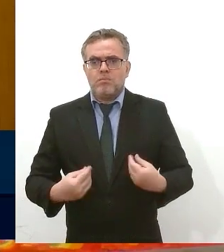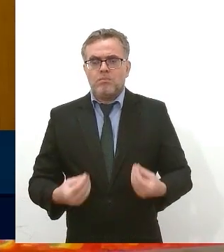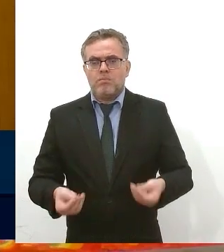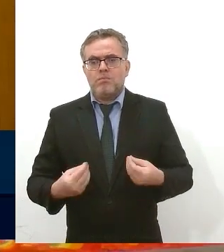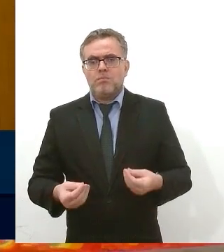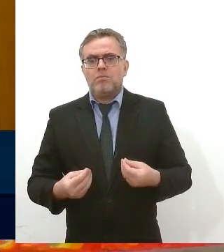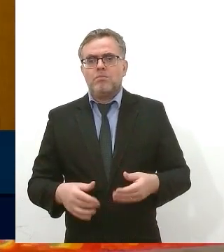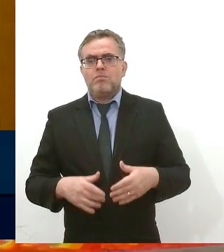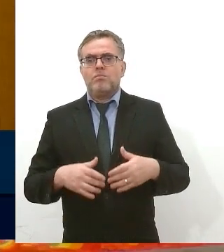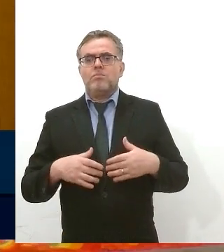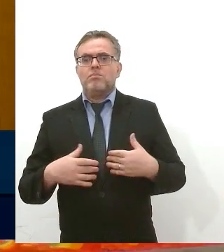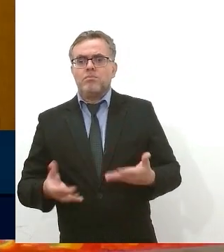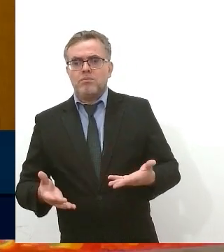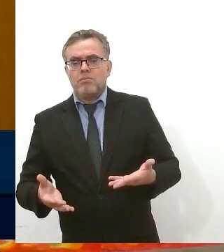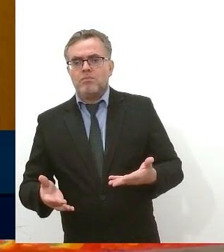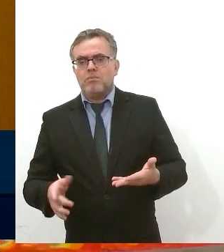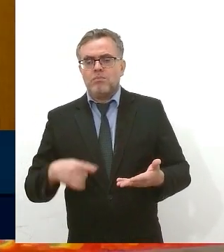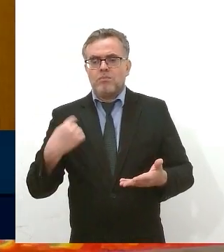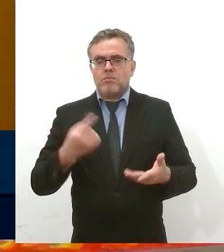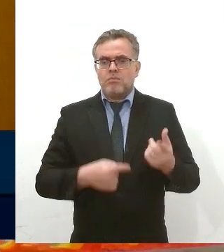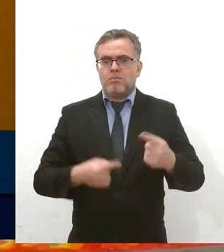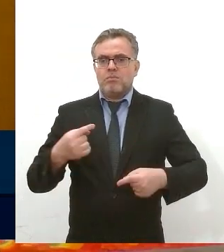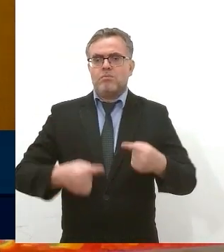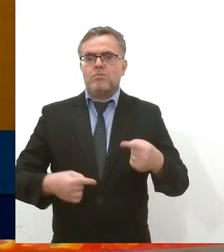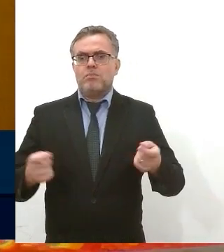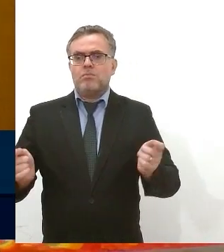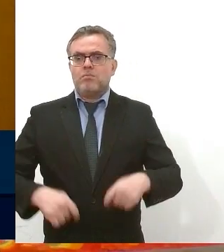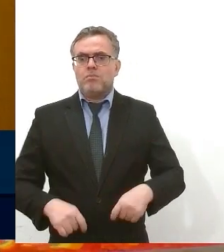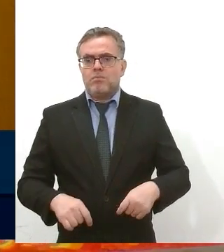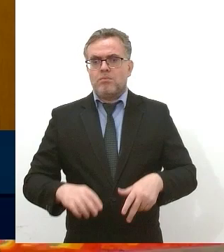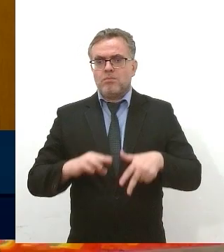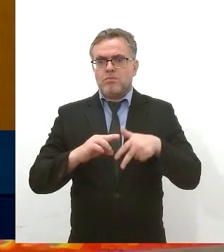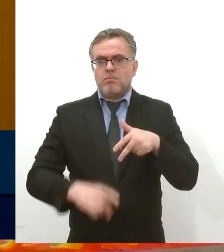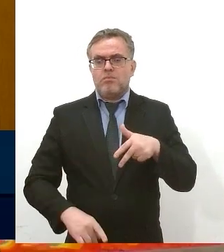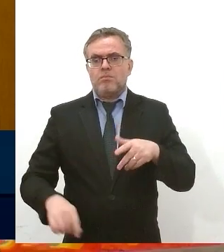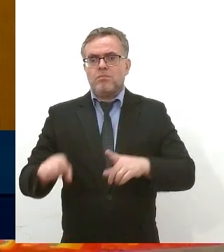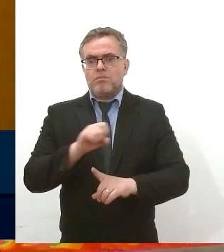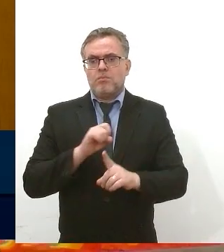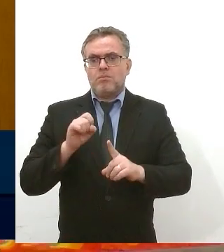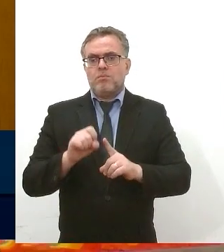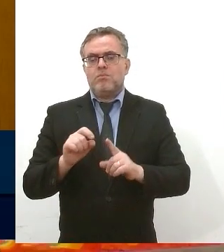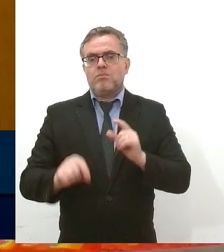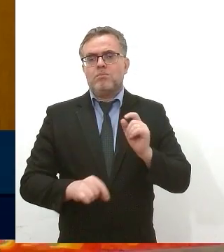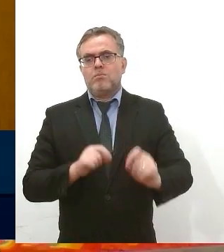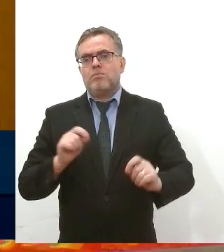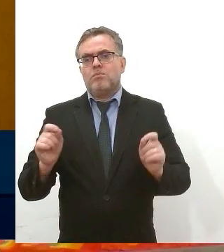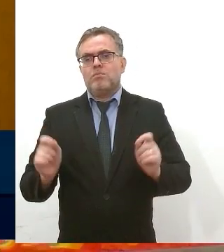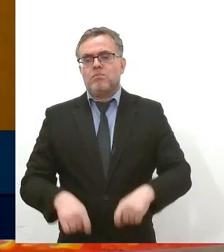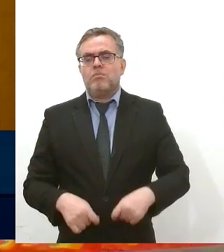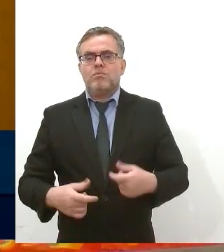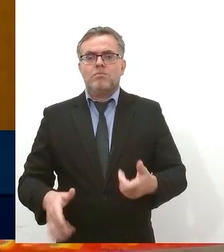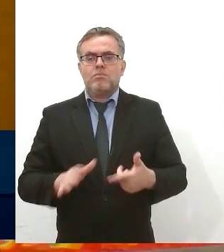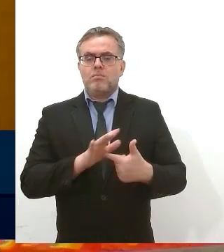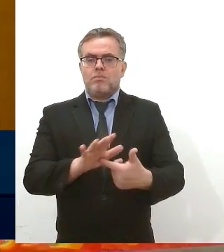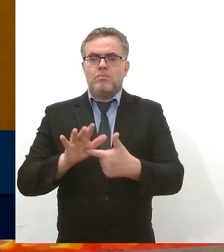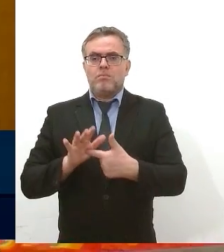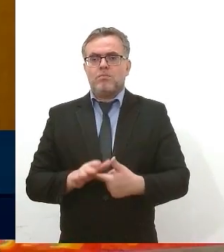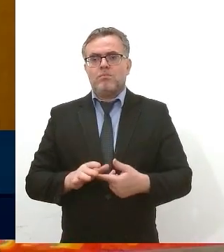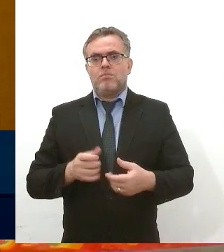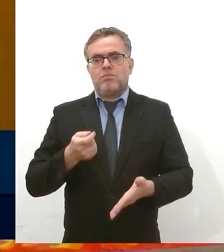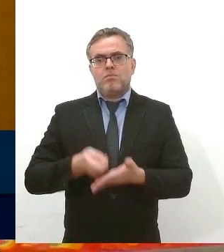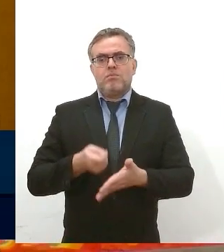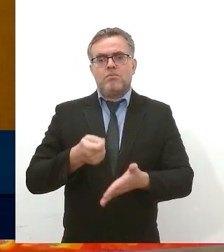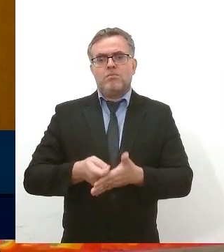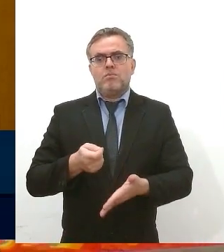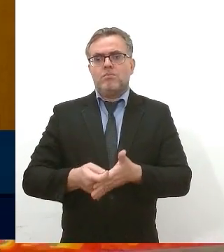discute as questões de gênero na sociedade, é justamente essas imposições que colocam o menino,